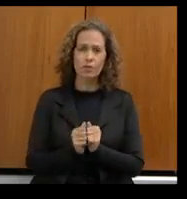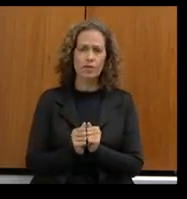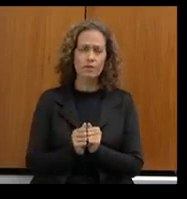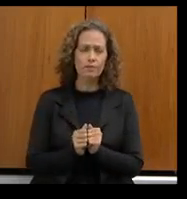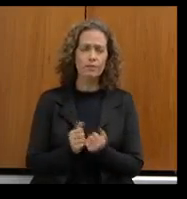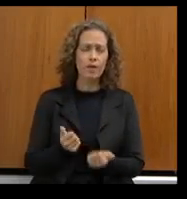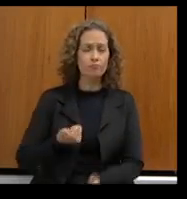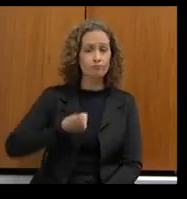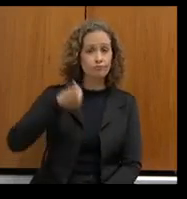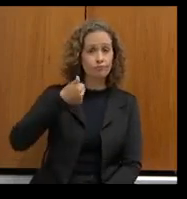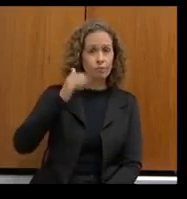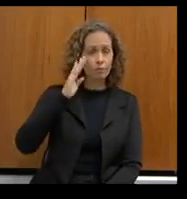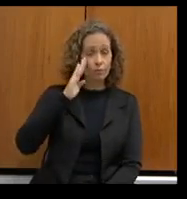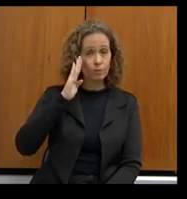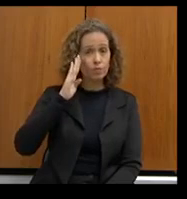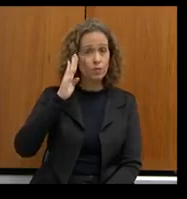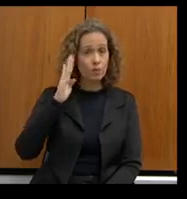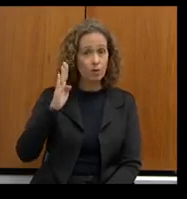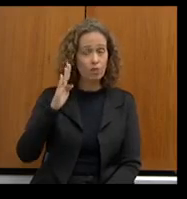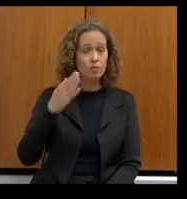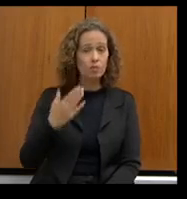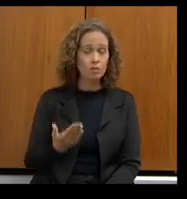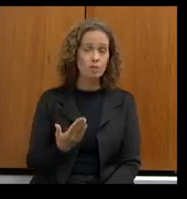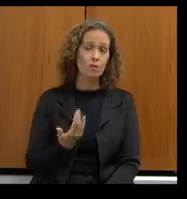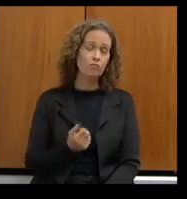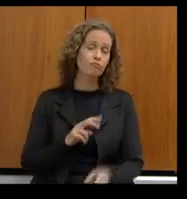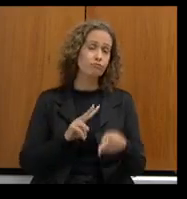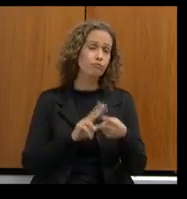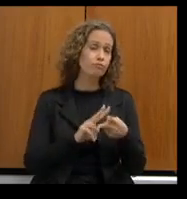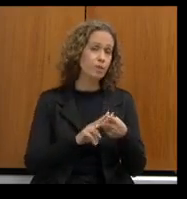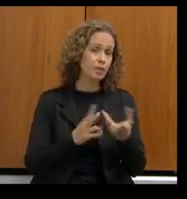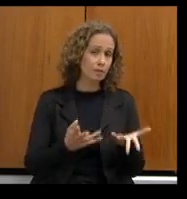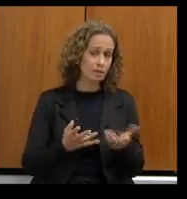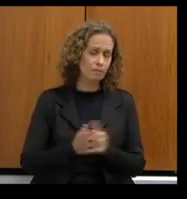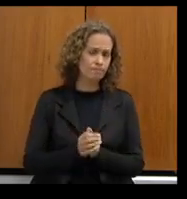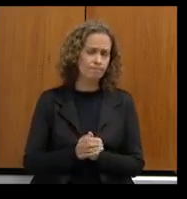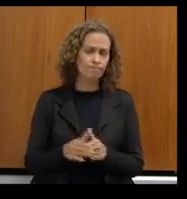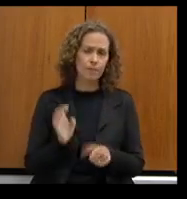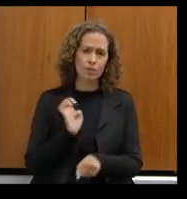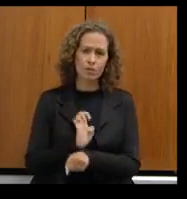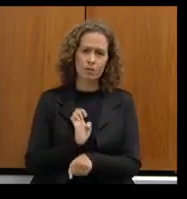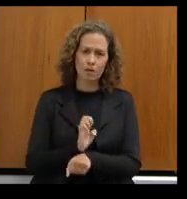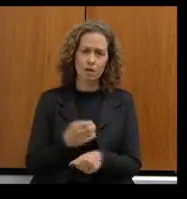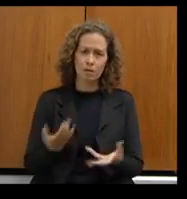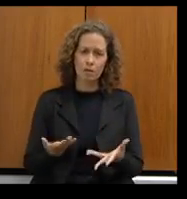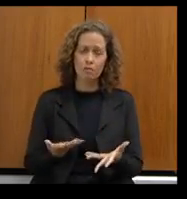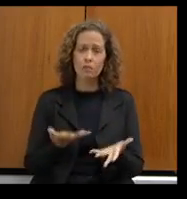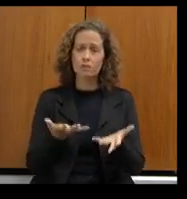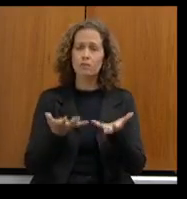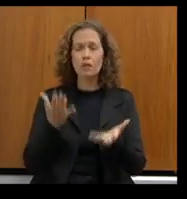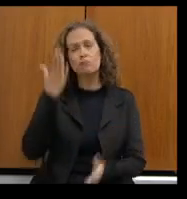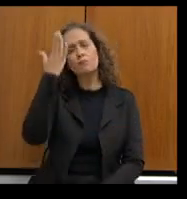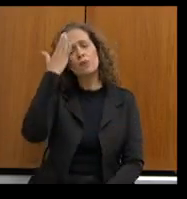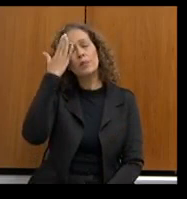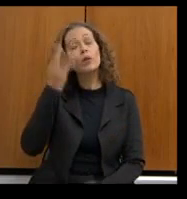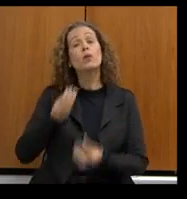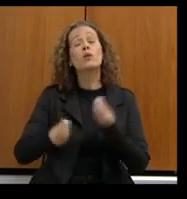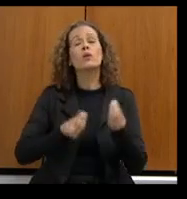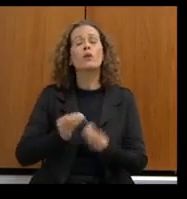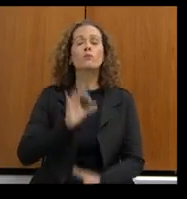na vacinação estamos acautelados pelo espaço Oi eu gostaria de ouvir do Senhor como está a porcentagem